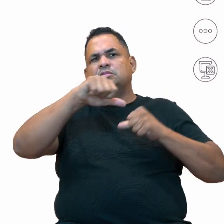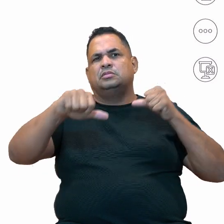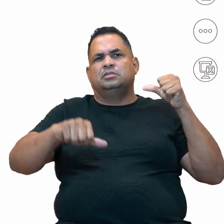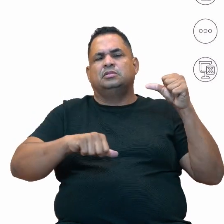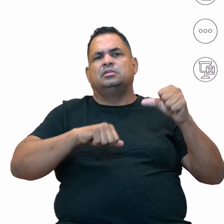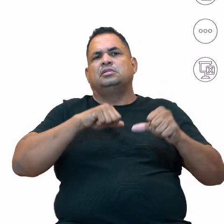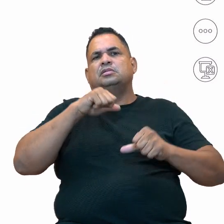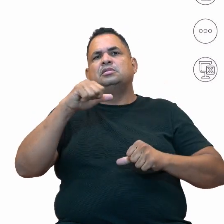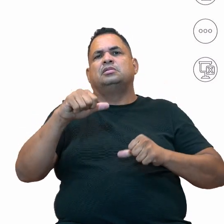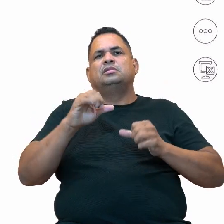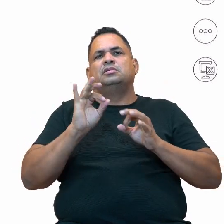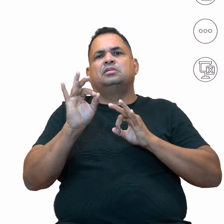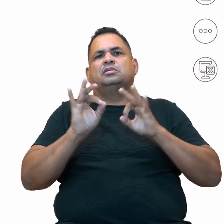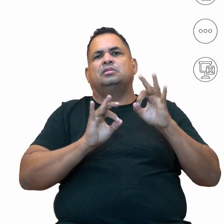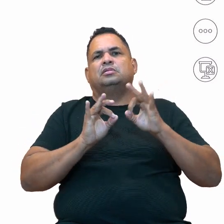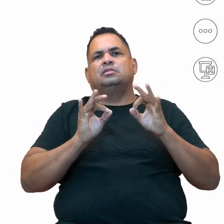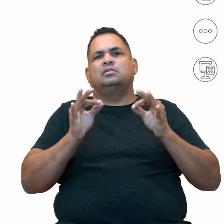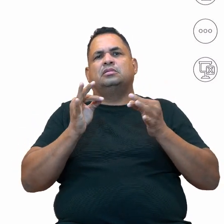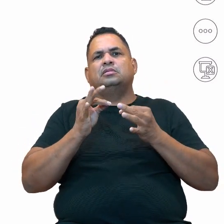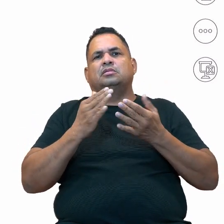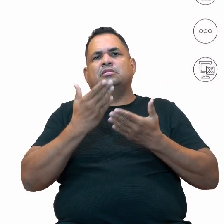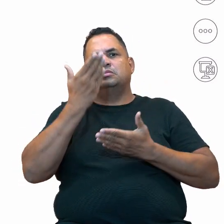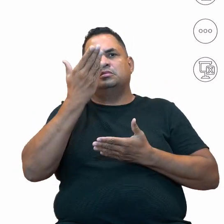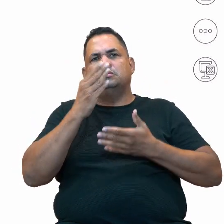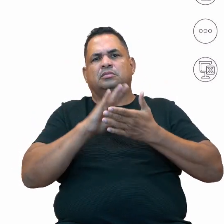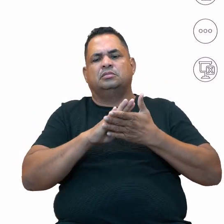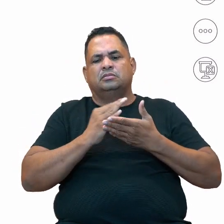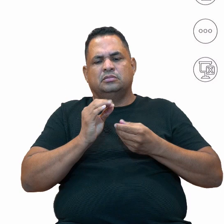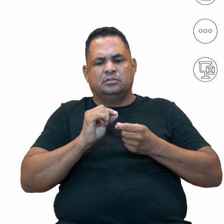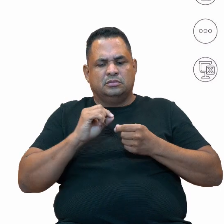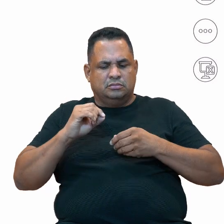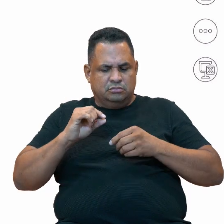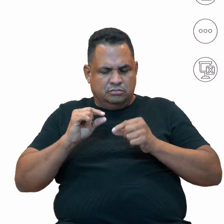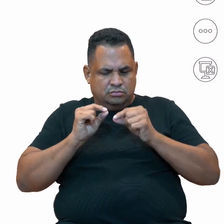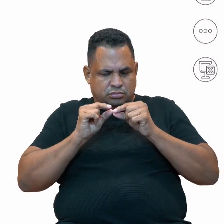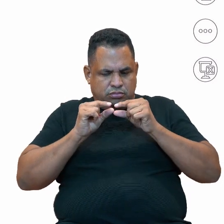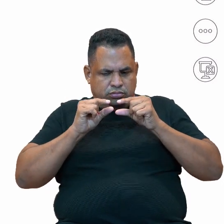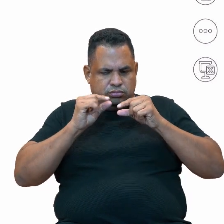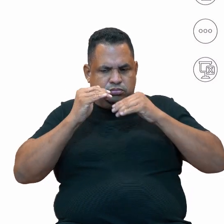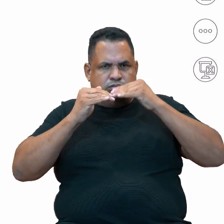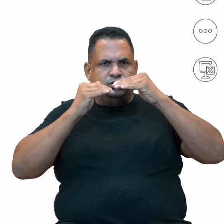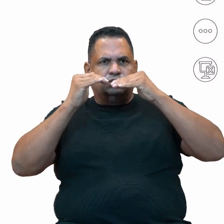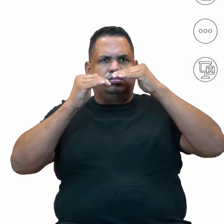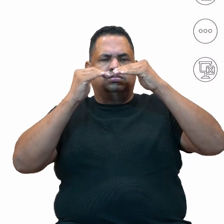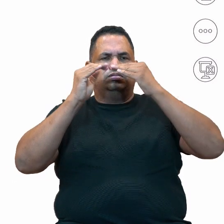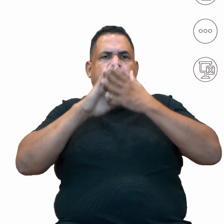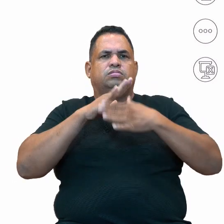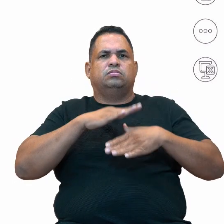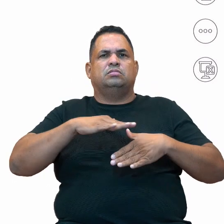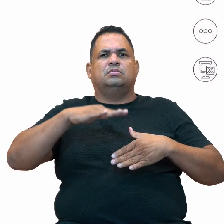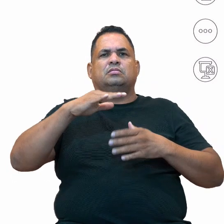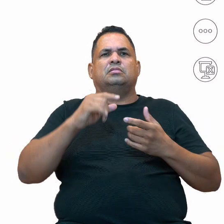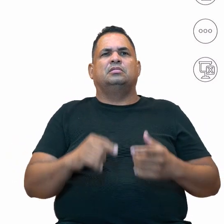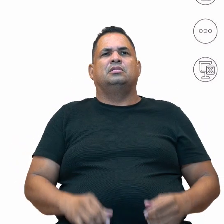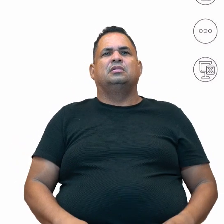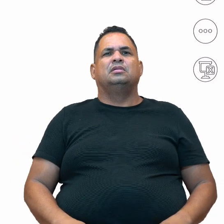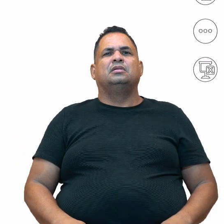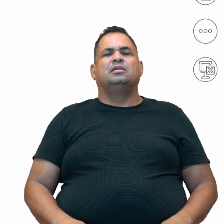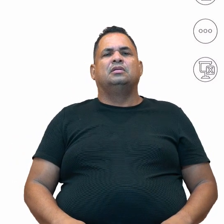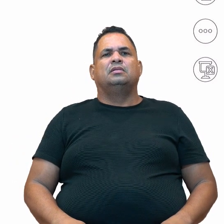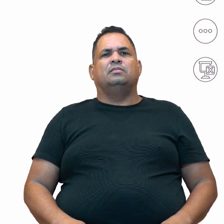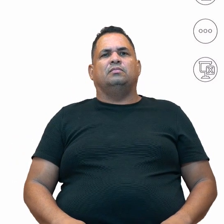os gametas aqui se unindo, chegando à fase de girino até chegar a formar o indivíduo adulto, tá? Vamos